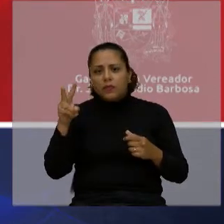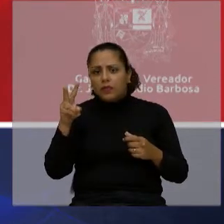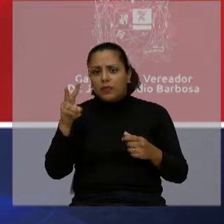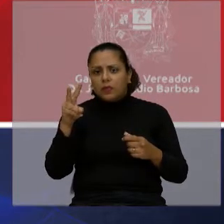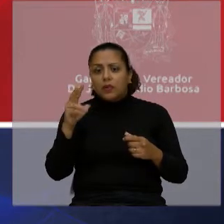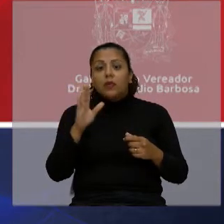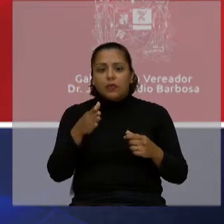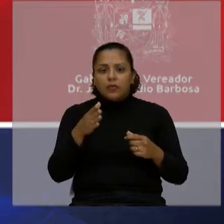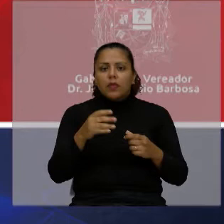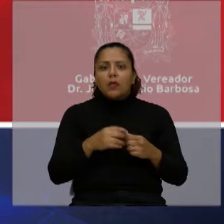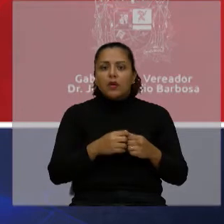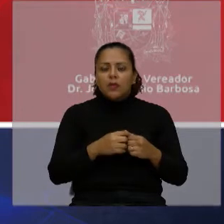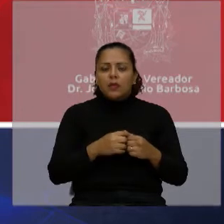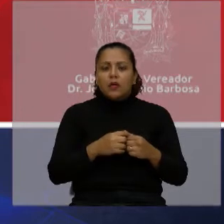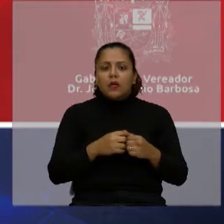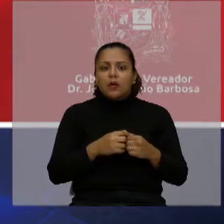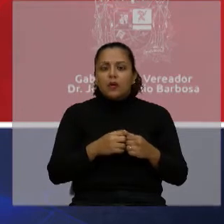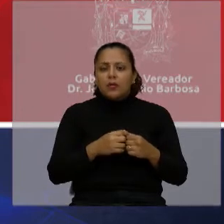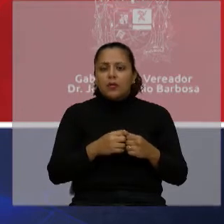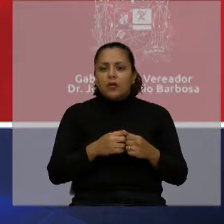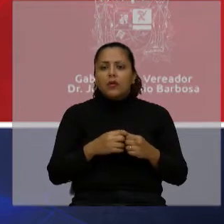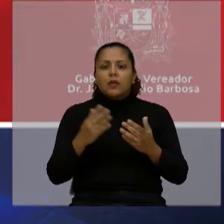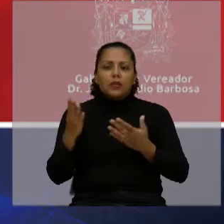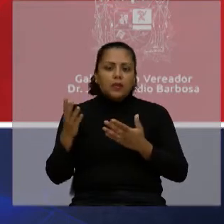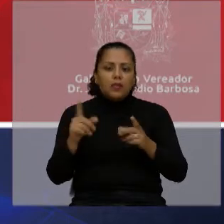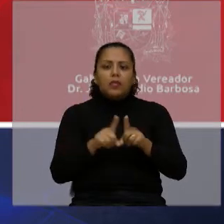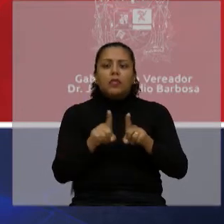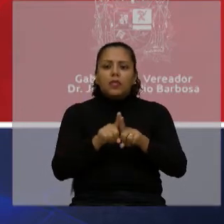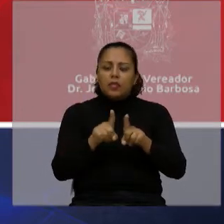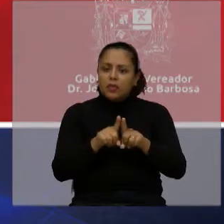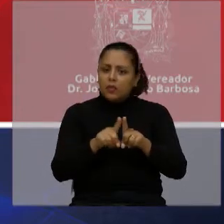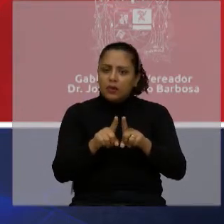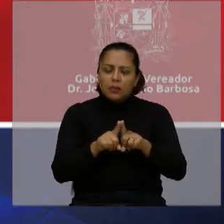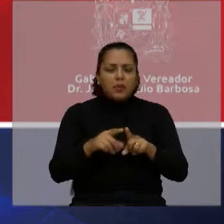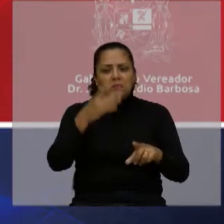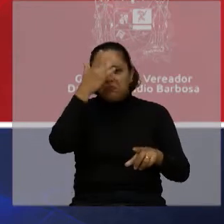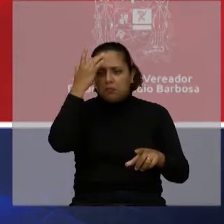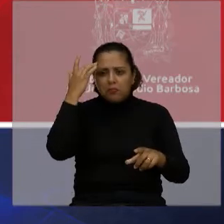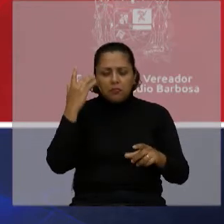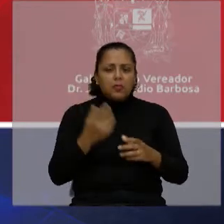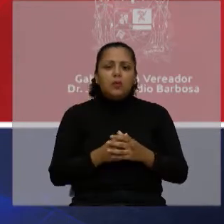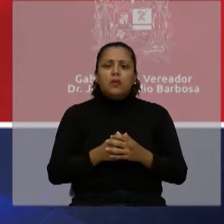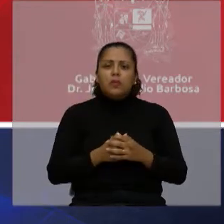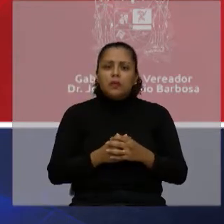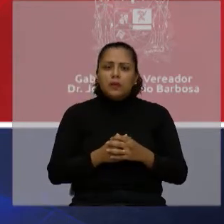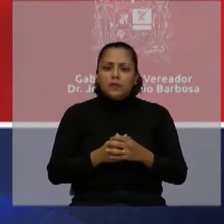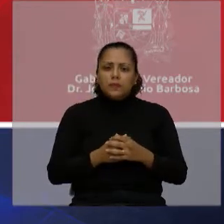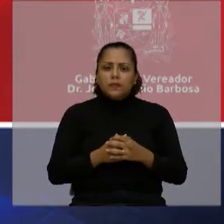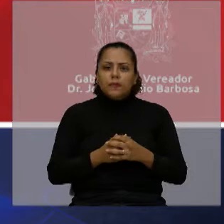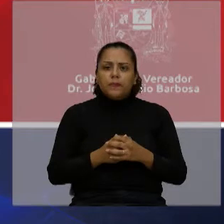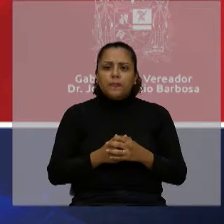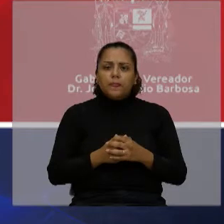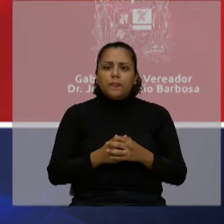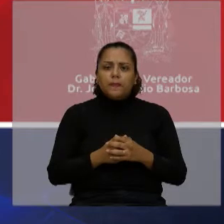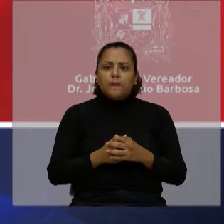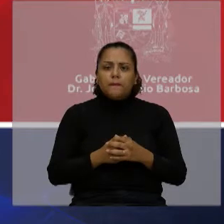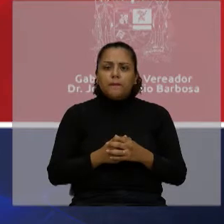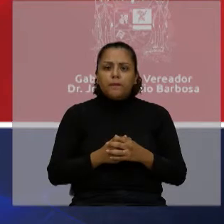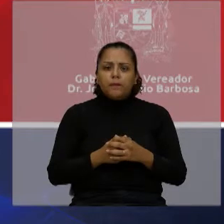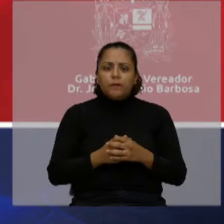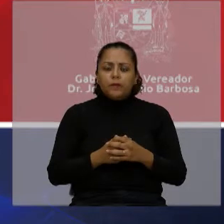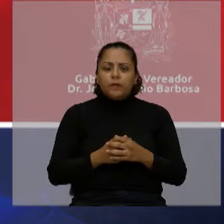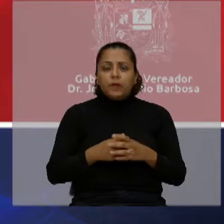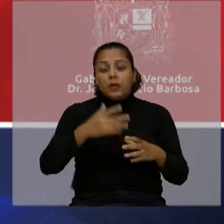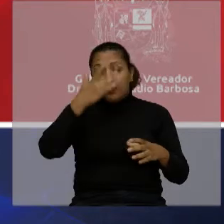torcida. Próximo. Manchester City e Tottenham, olha a torcida lá atrás, Inglaterra. Quem se planejou e